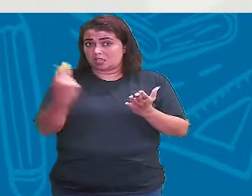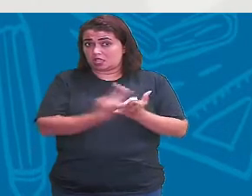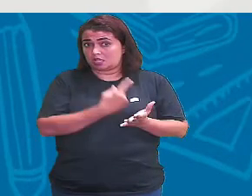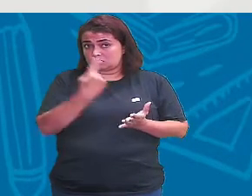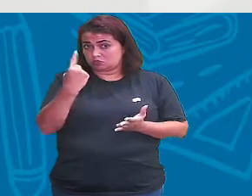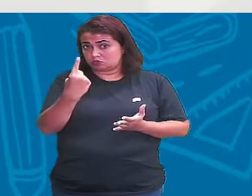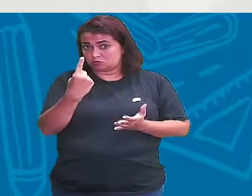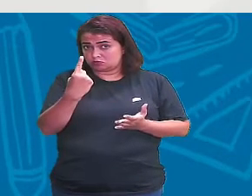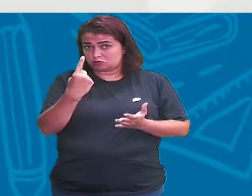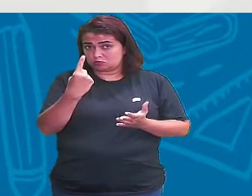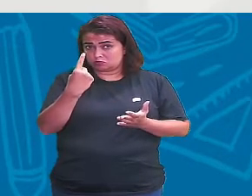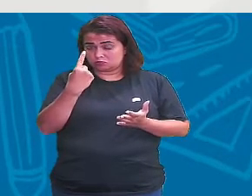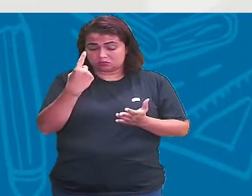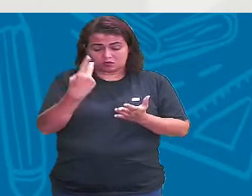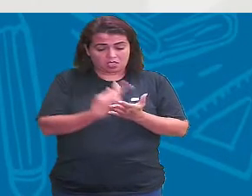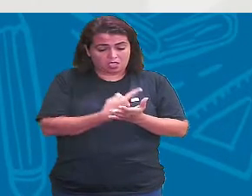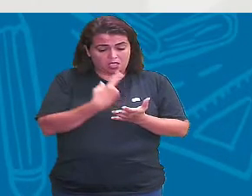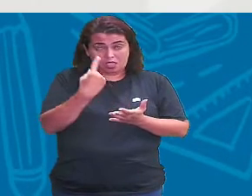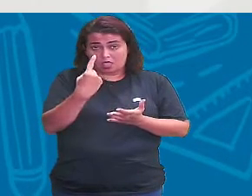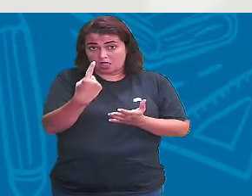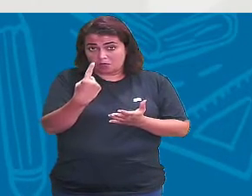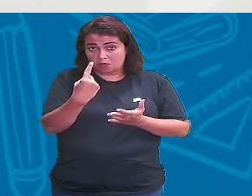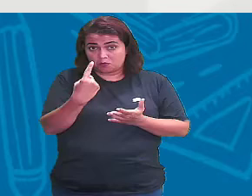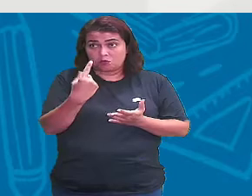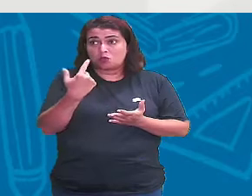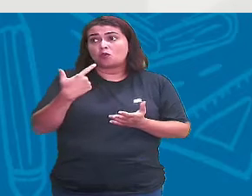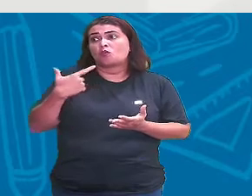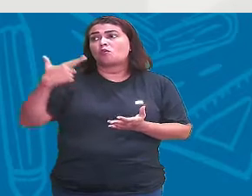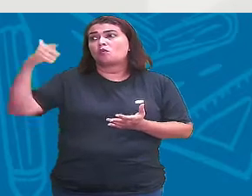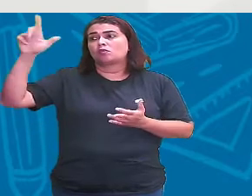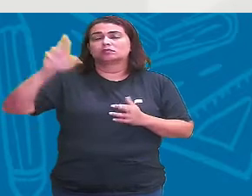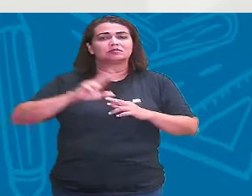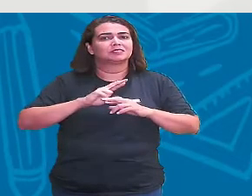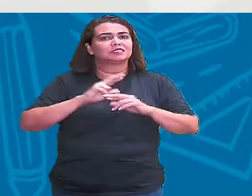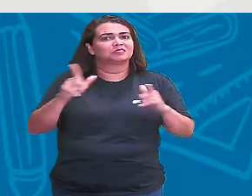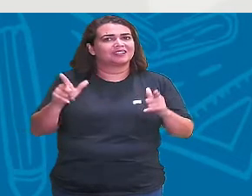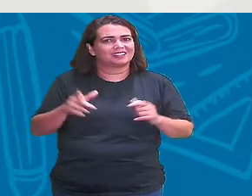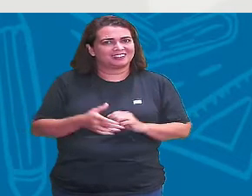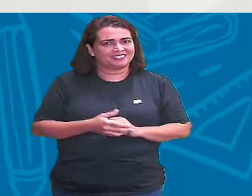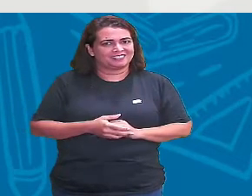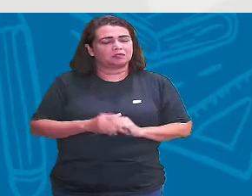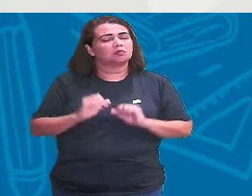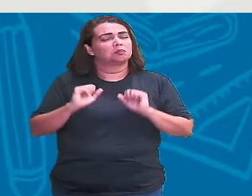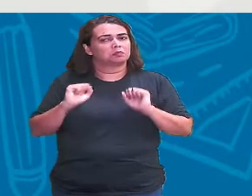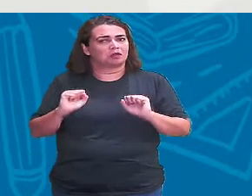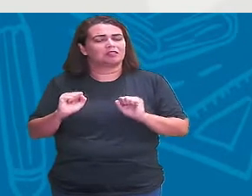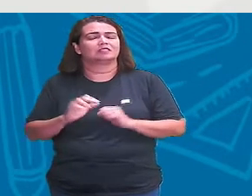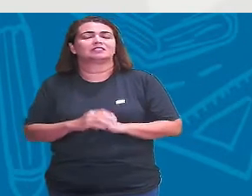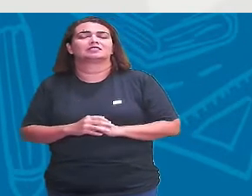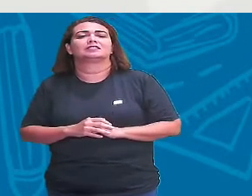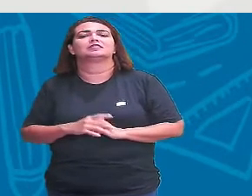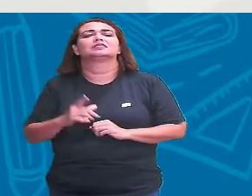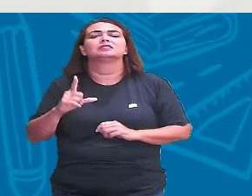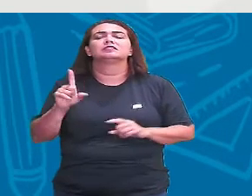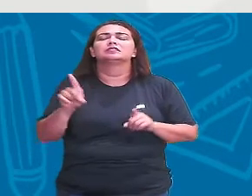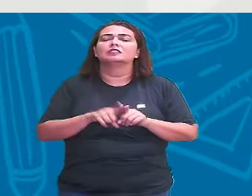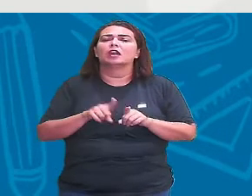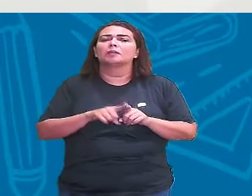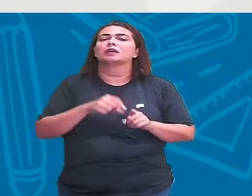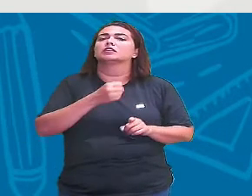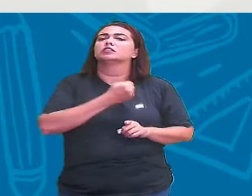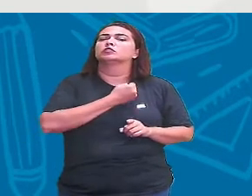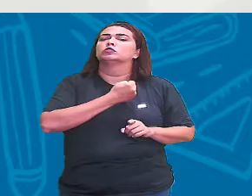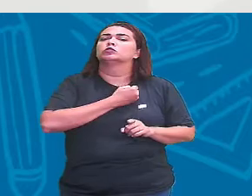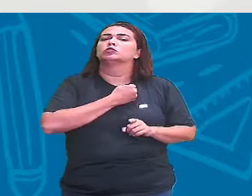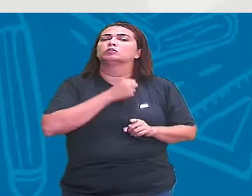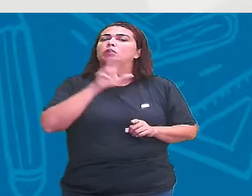para uma outra pessoa. Essa é uma das funções dos números, mas também tem várias outras funções de